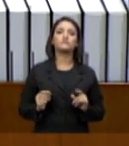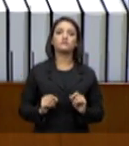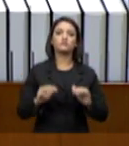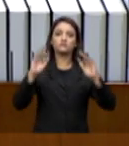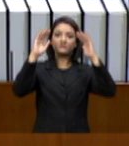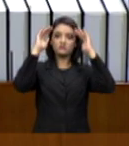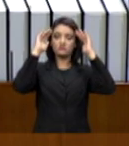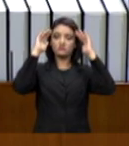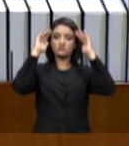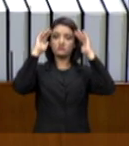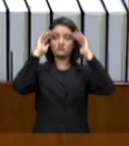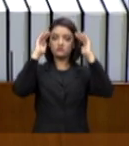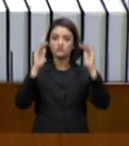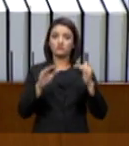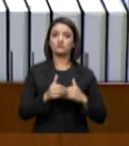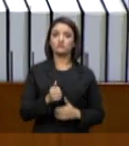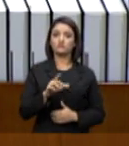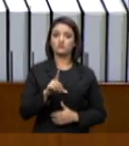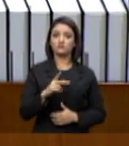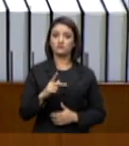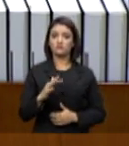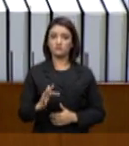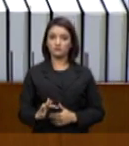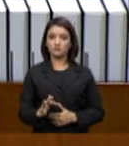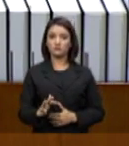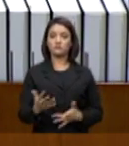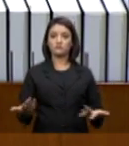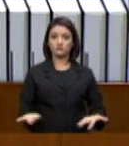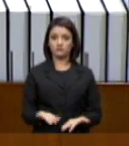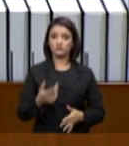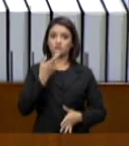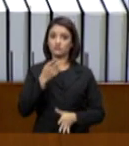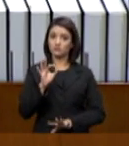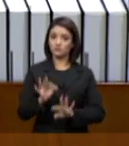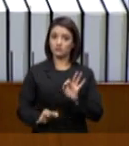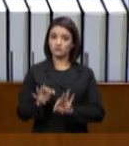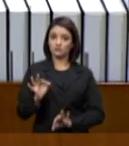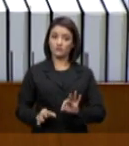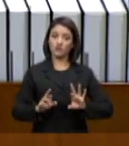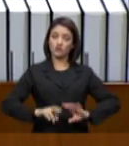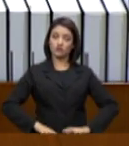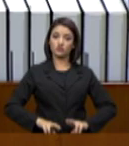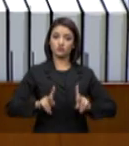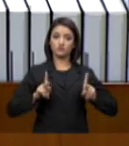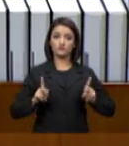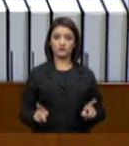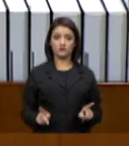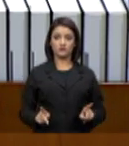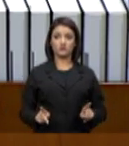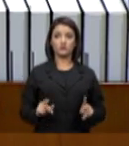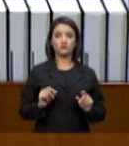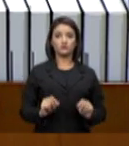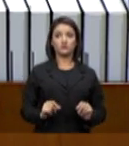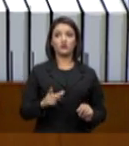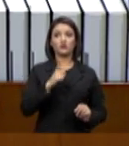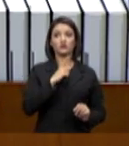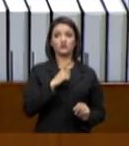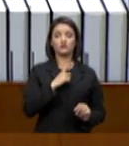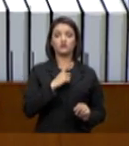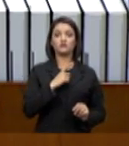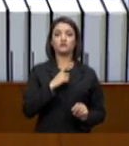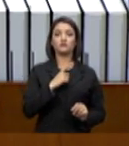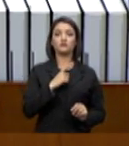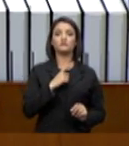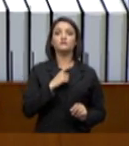respeito ao julgamento da adpf o estamos na seara jurisdicional a diferenciação essa recomendação é